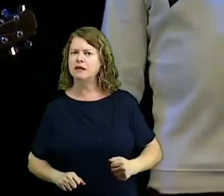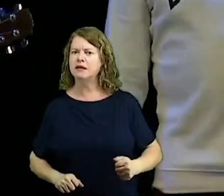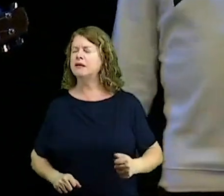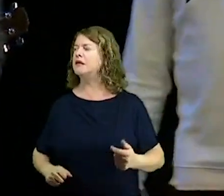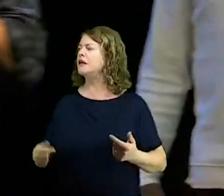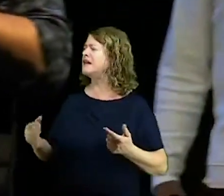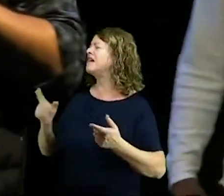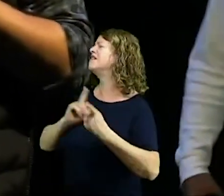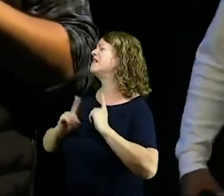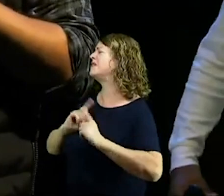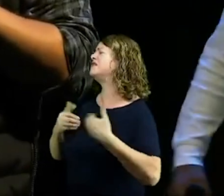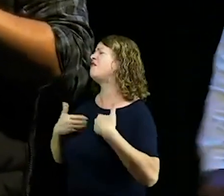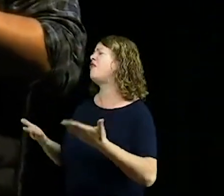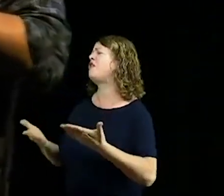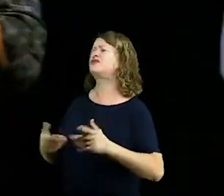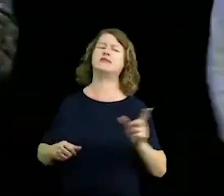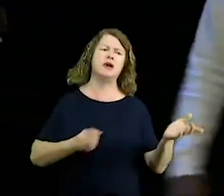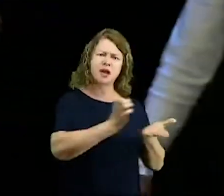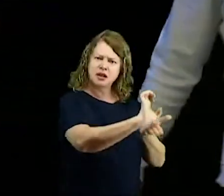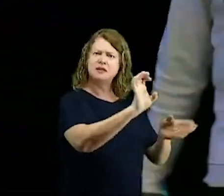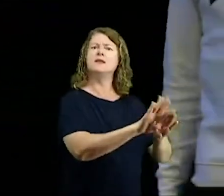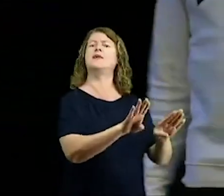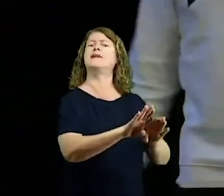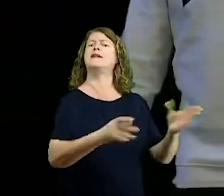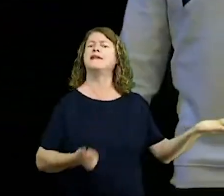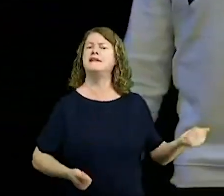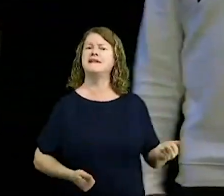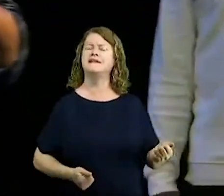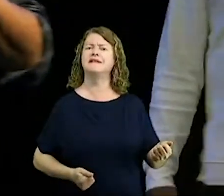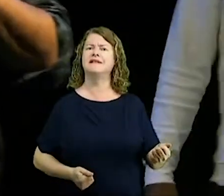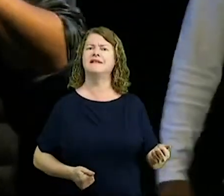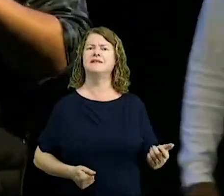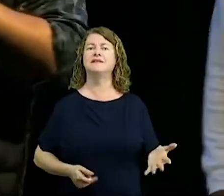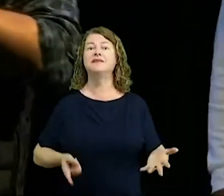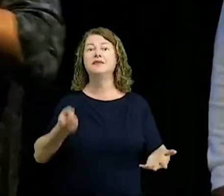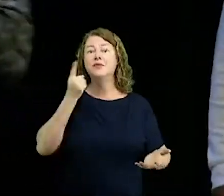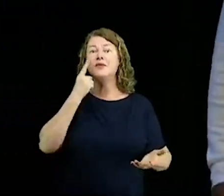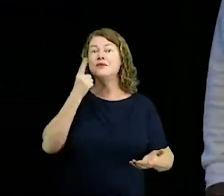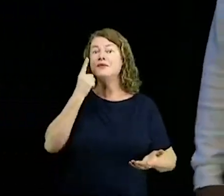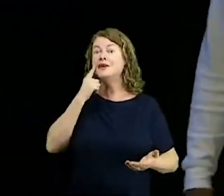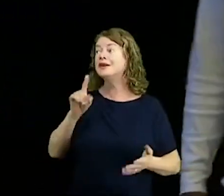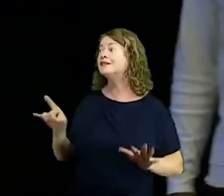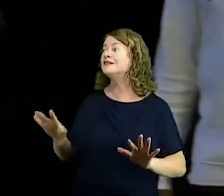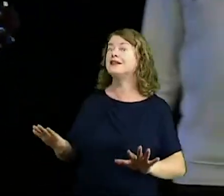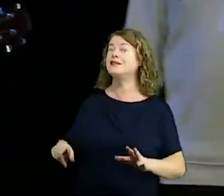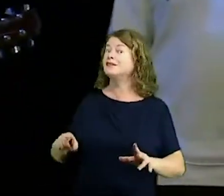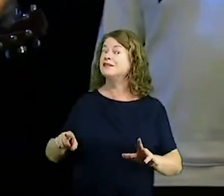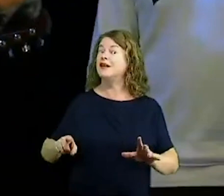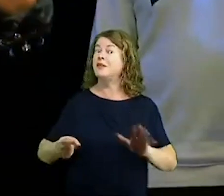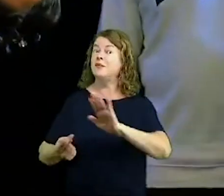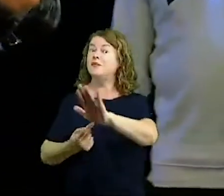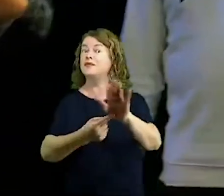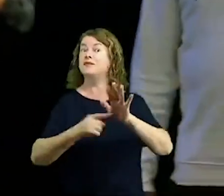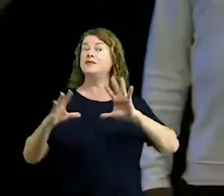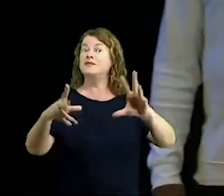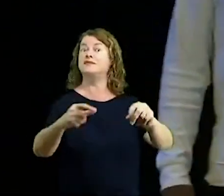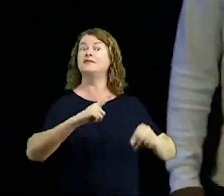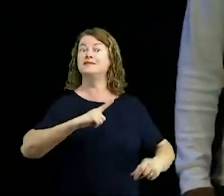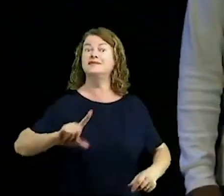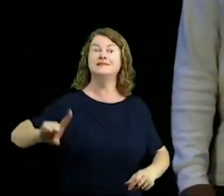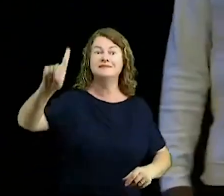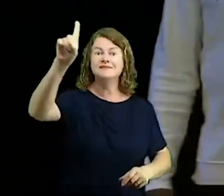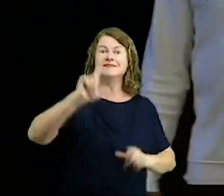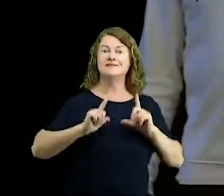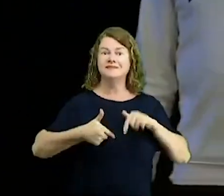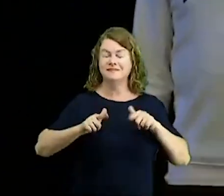vendo que o Senhor vai mandar fogo. O Senhor vai mostrar para todo mundo que há Deus em Israel. O Senhor vai mostrar para todo mundo que o Senhor é